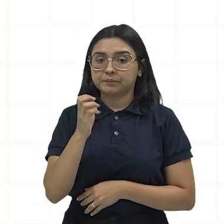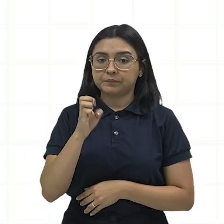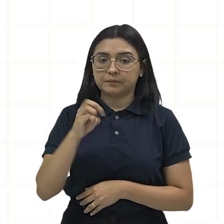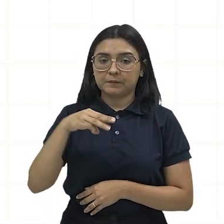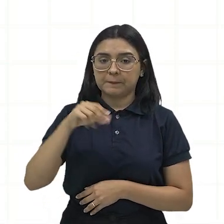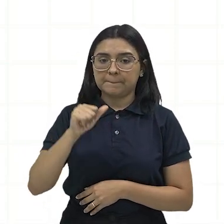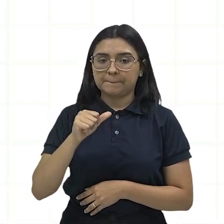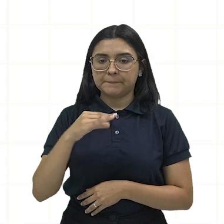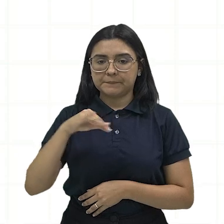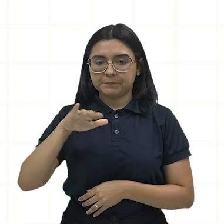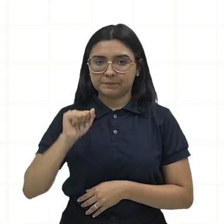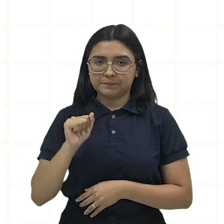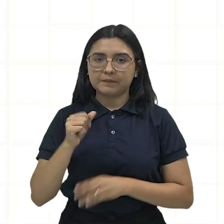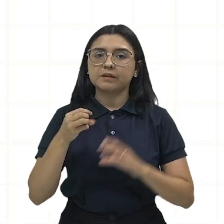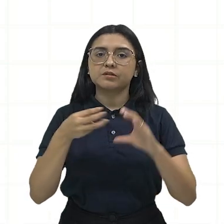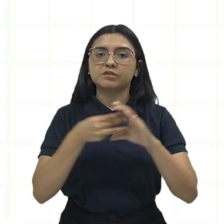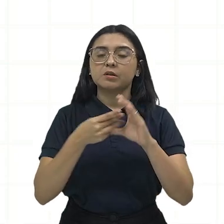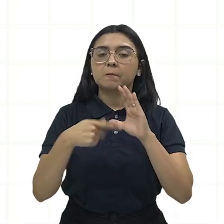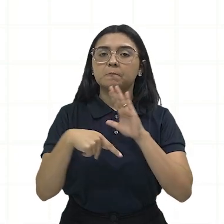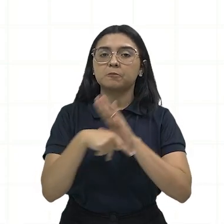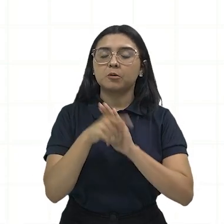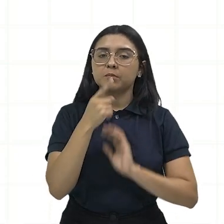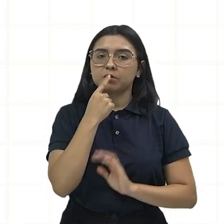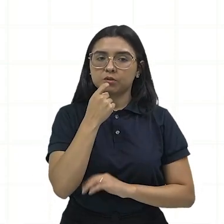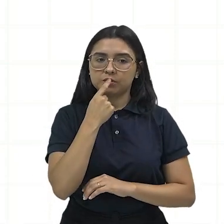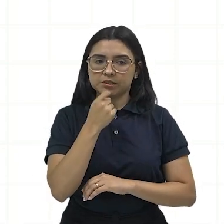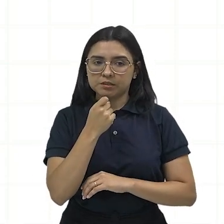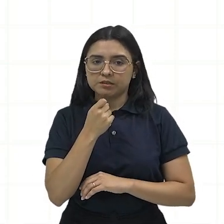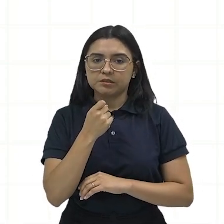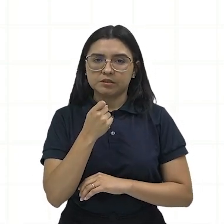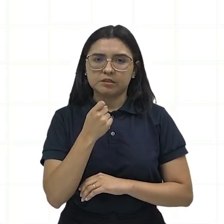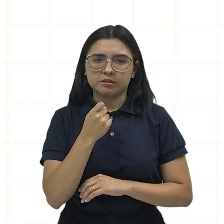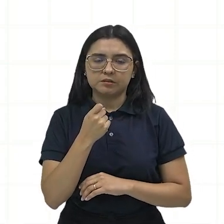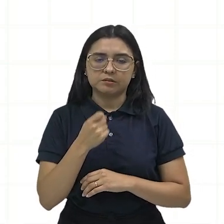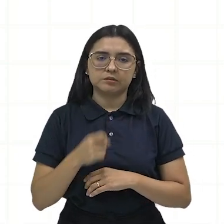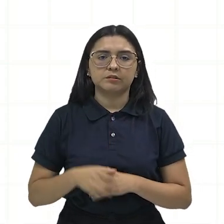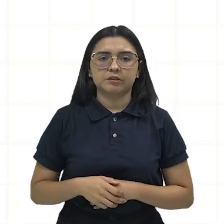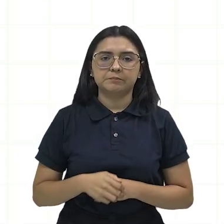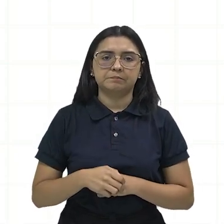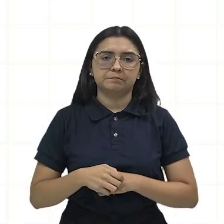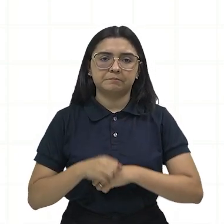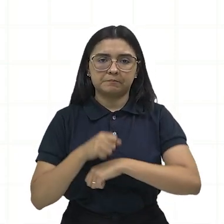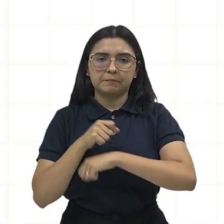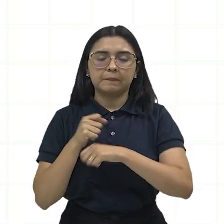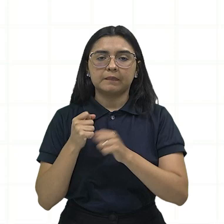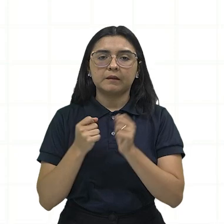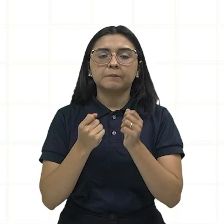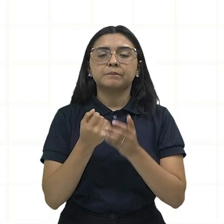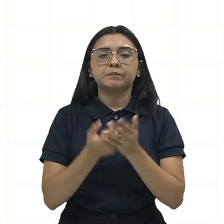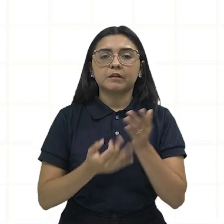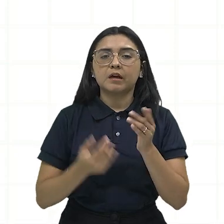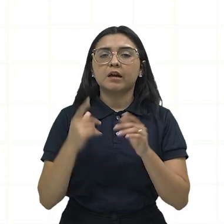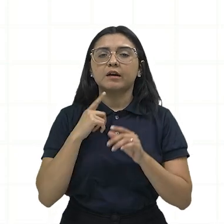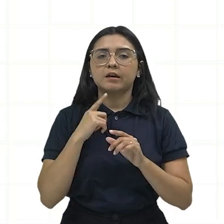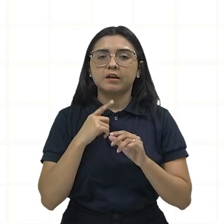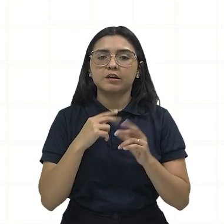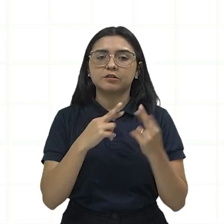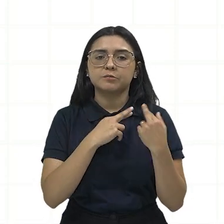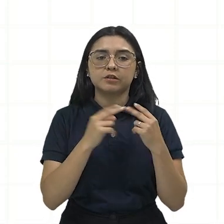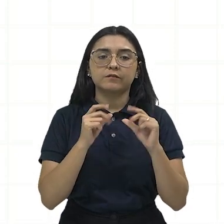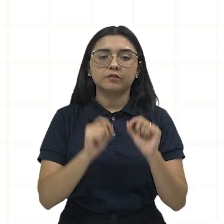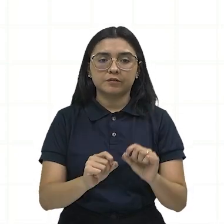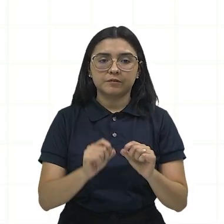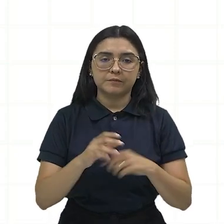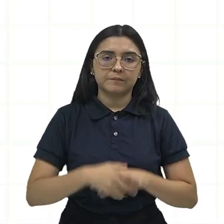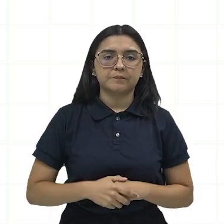nossa célula do sangue. É quem dá a cor vermelha ao nosso sangue, é responsável pelo transporte de